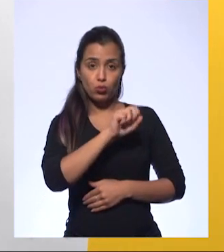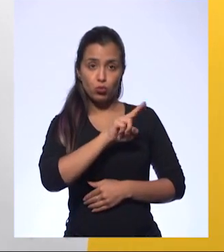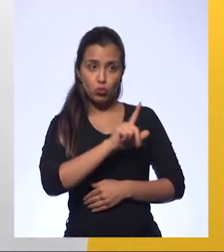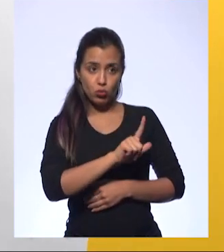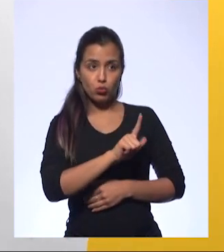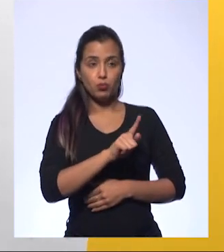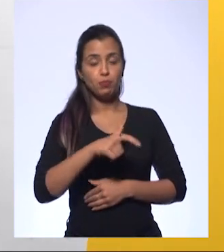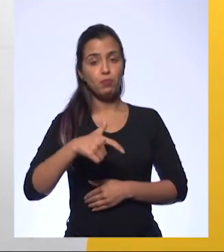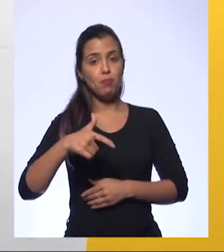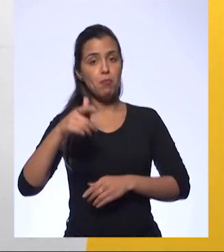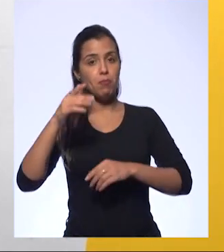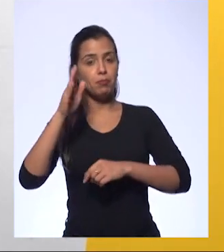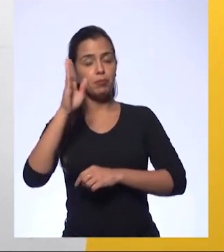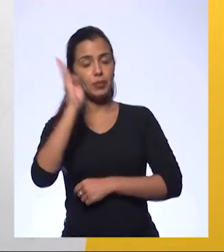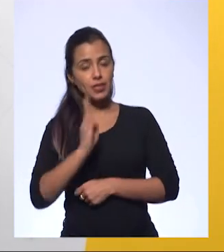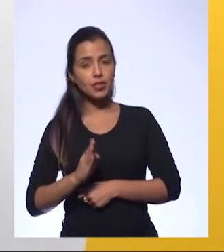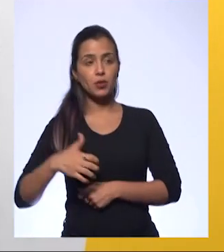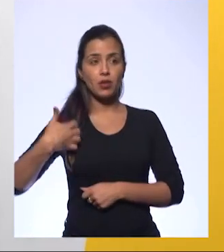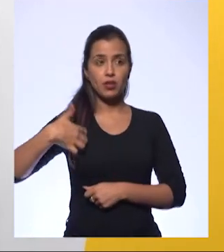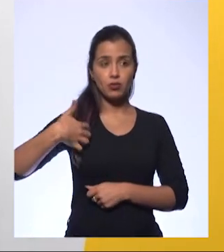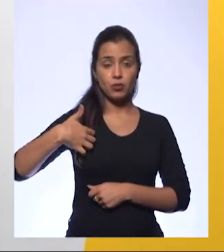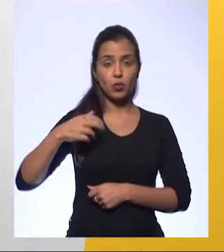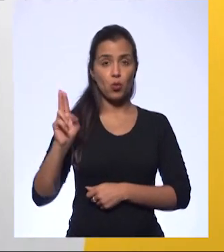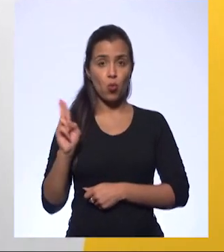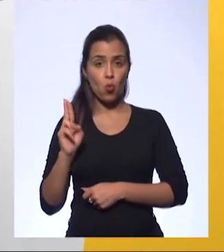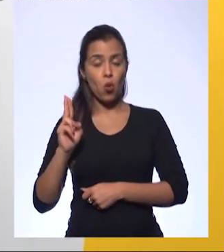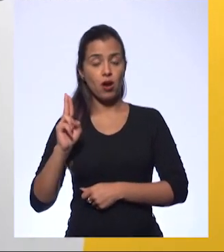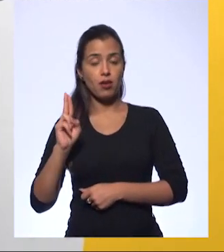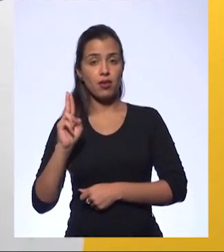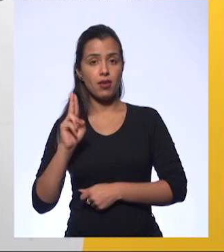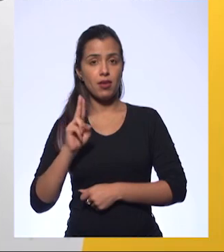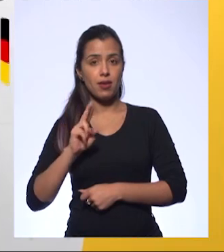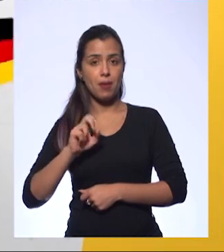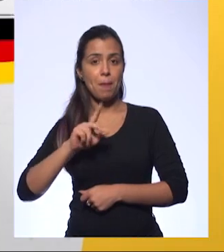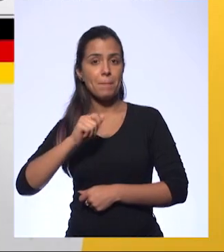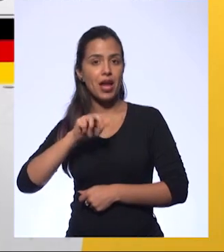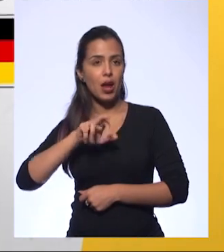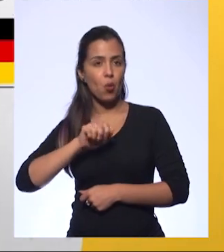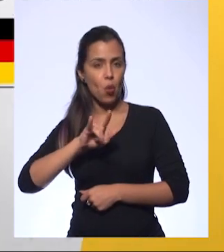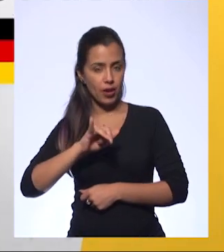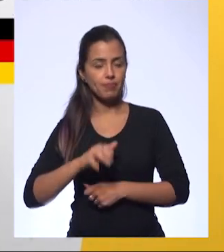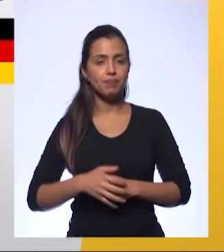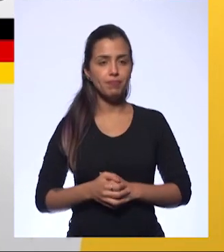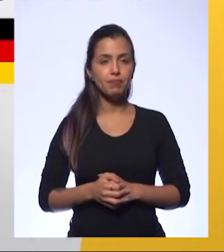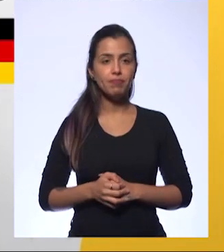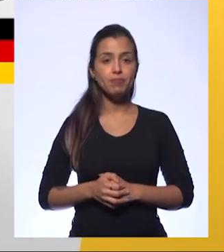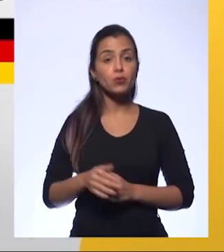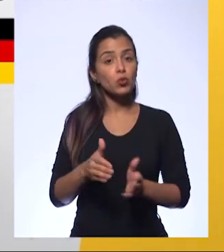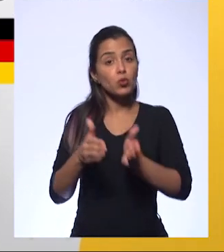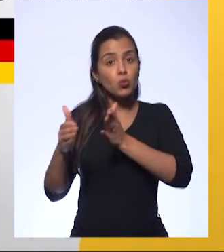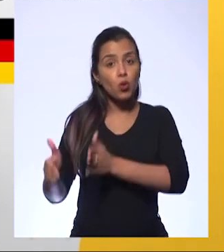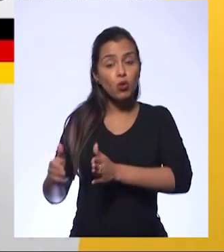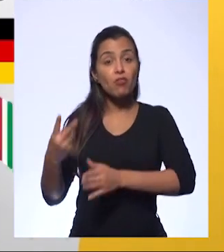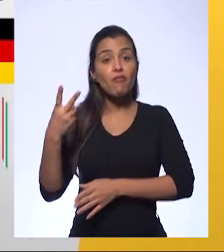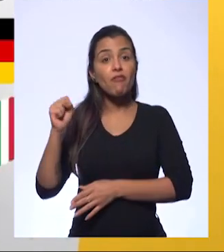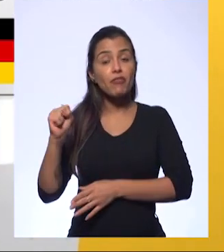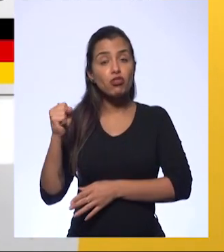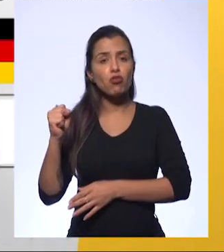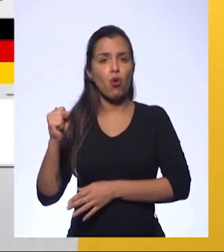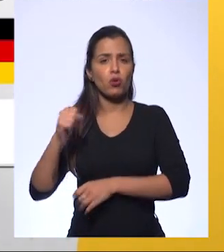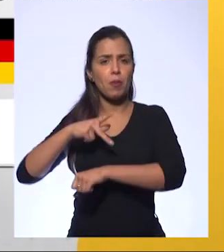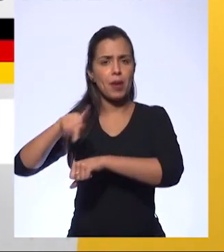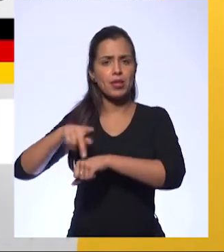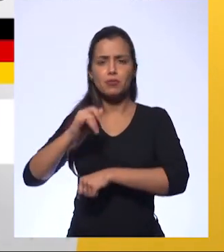Argentina, Uruguai e Paraguai. Do outro, a União Europeia, que reúne 28 países, grandes potências como